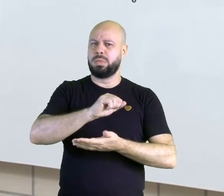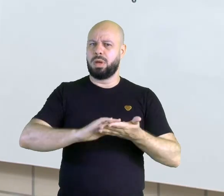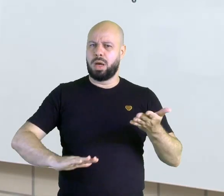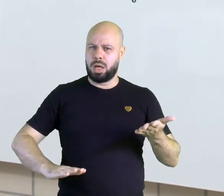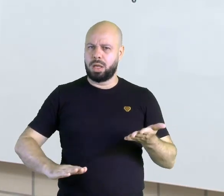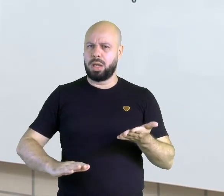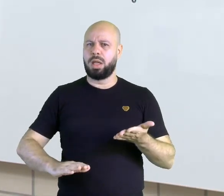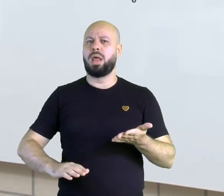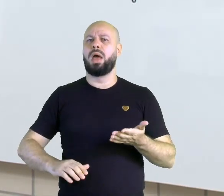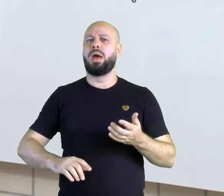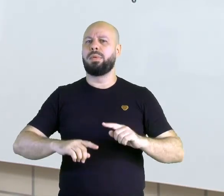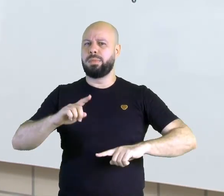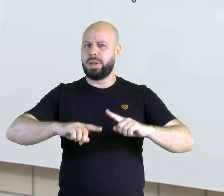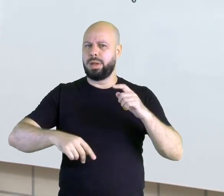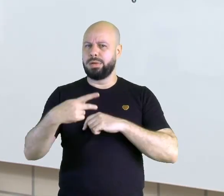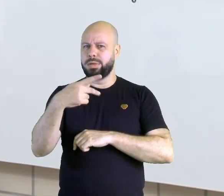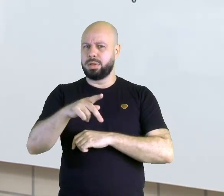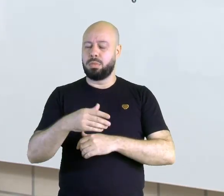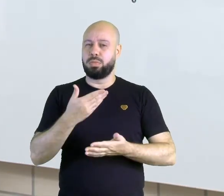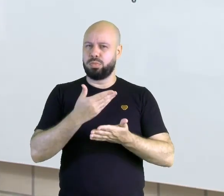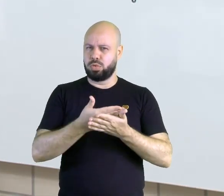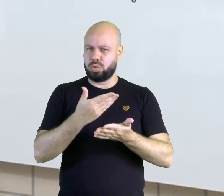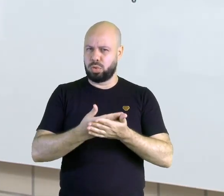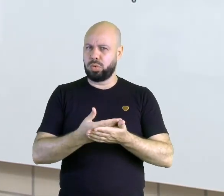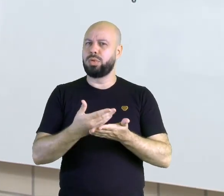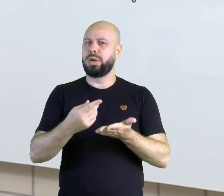com os deveres de vocês, estudando, né?